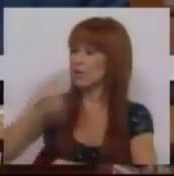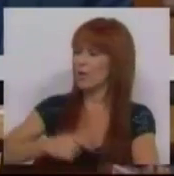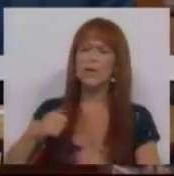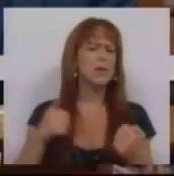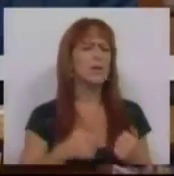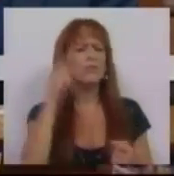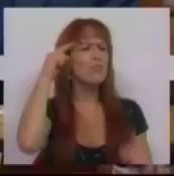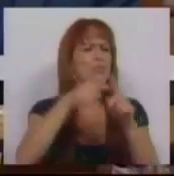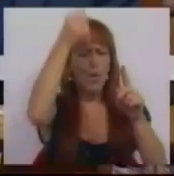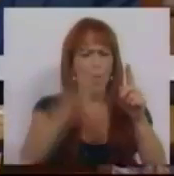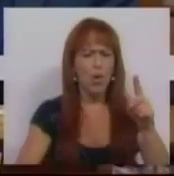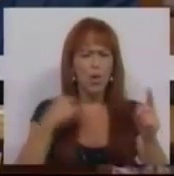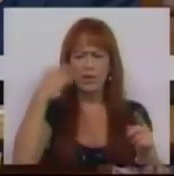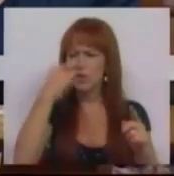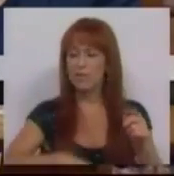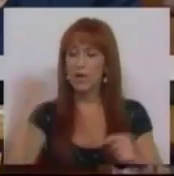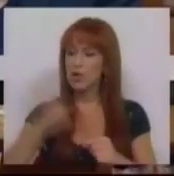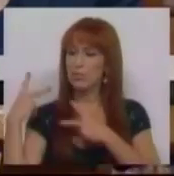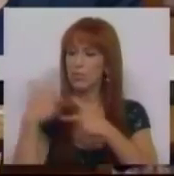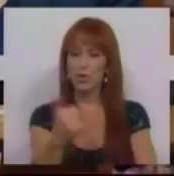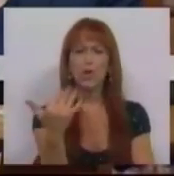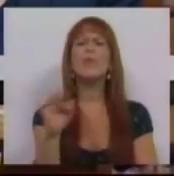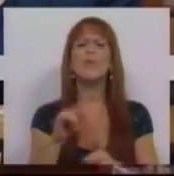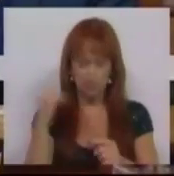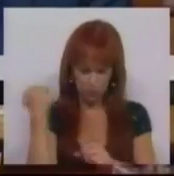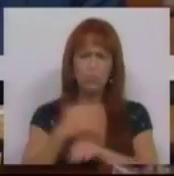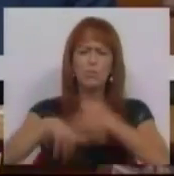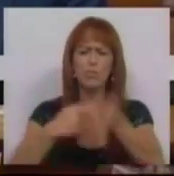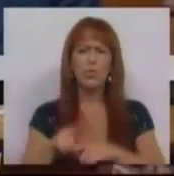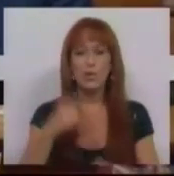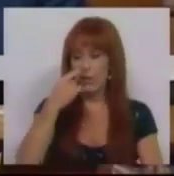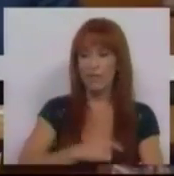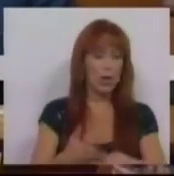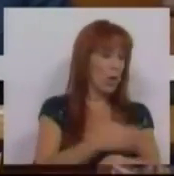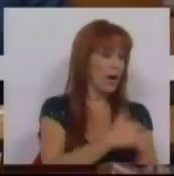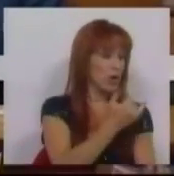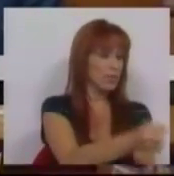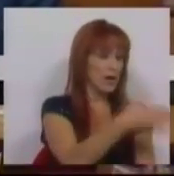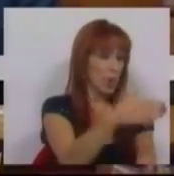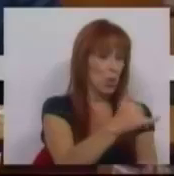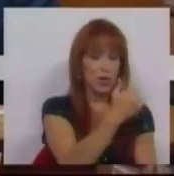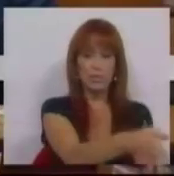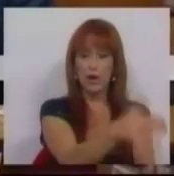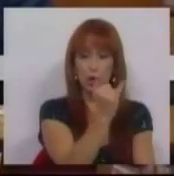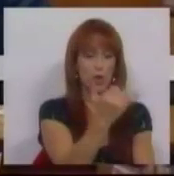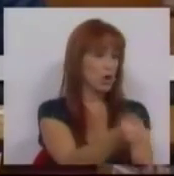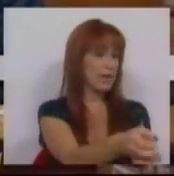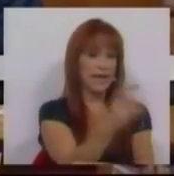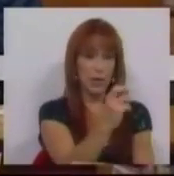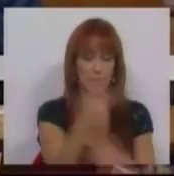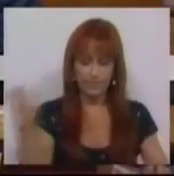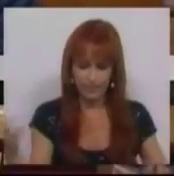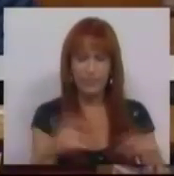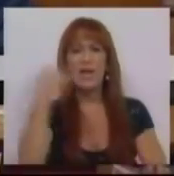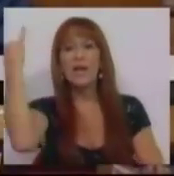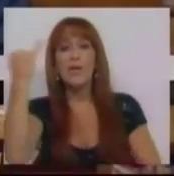falhadas todas as metas, a austeridade em 2014 vai funcionar onde falhou a de 2011, 2012 e